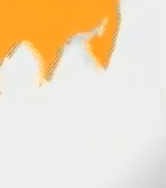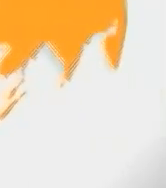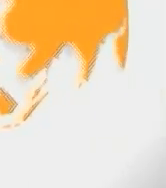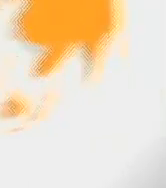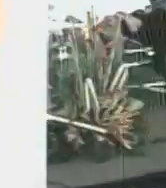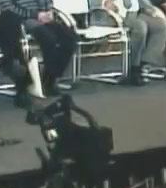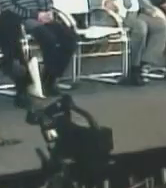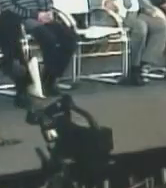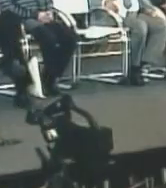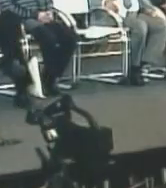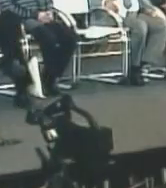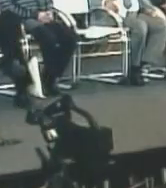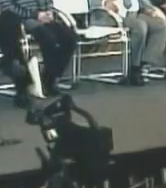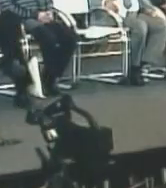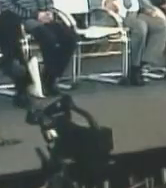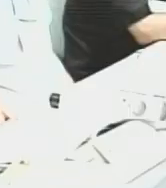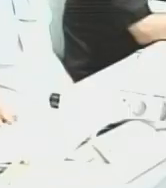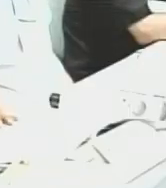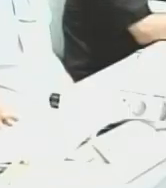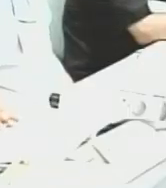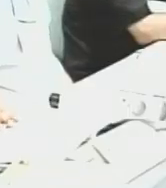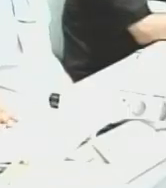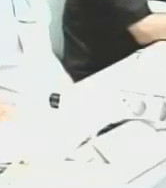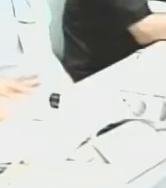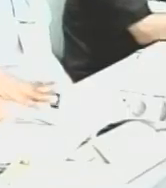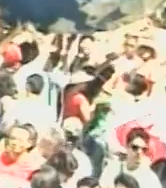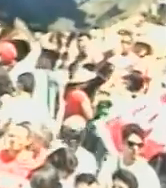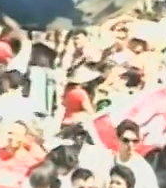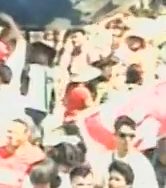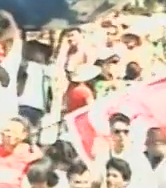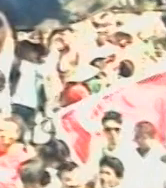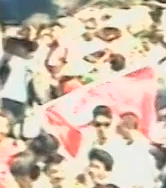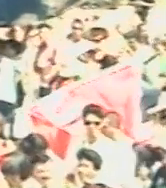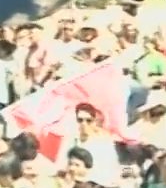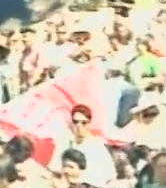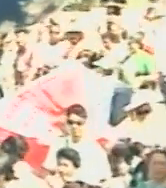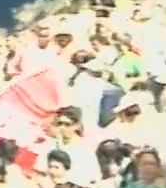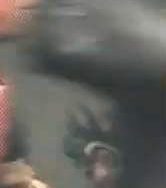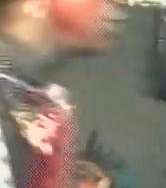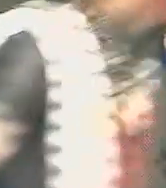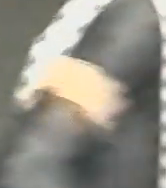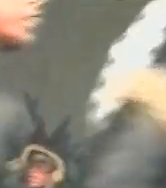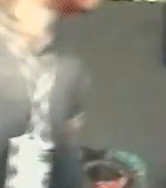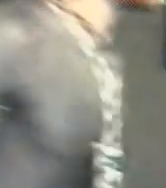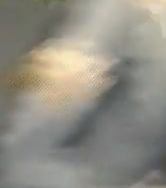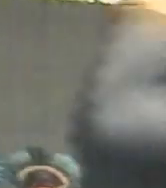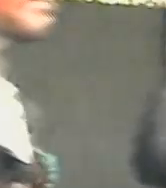participação democrática da sociedade. Cuidado com a natureza que nos acompanha.